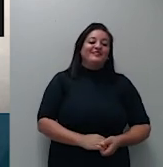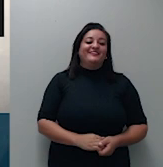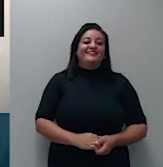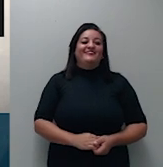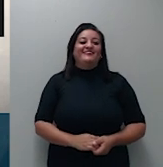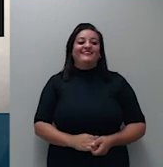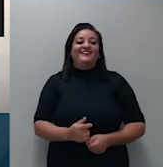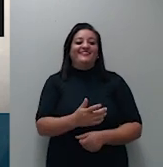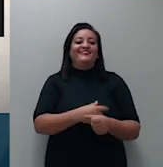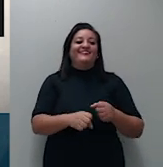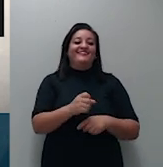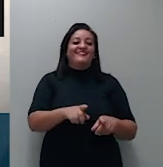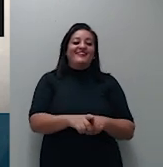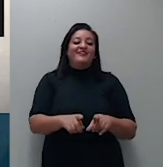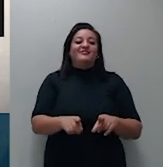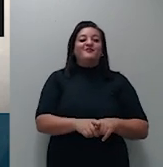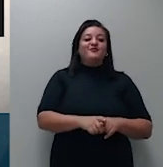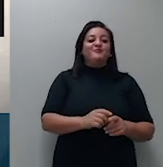em 2001